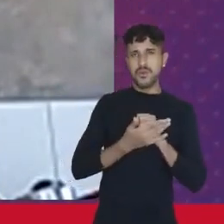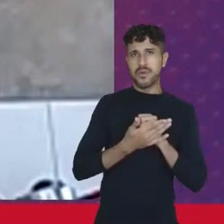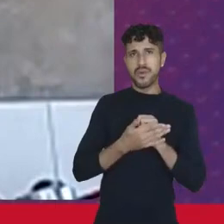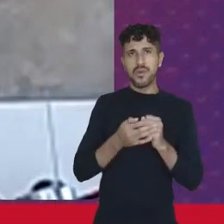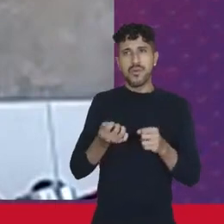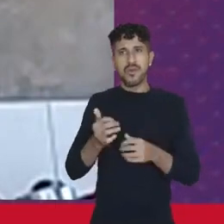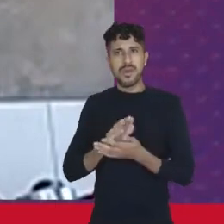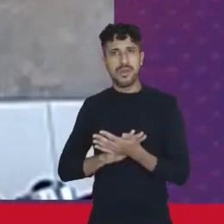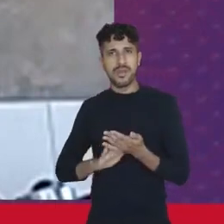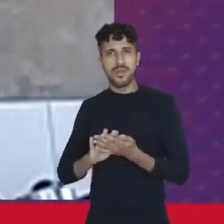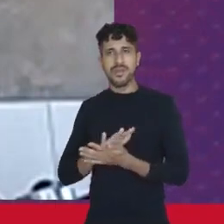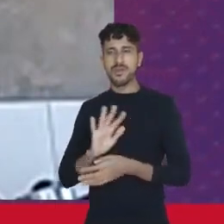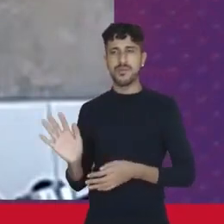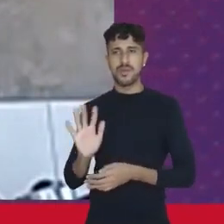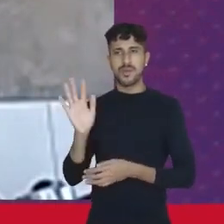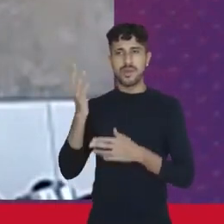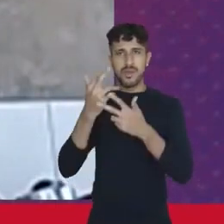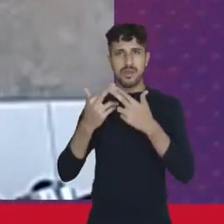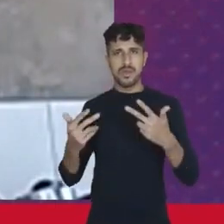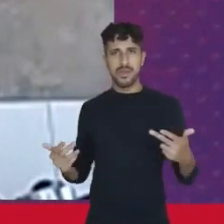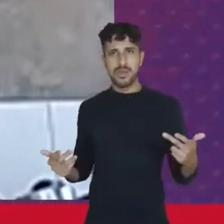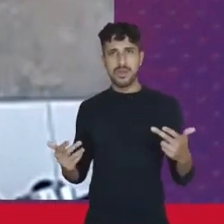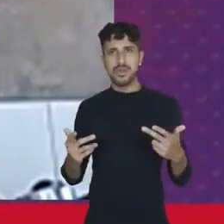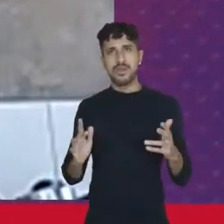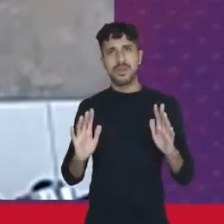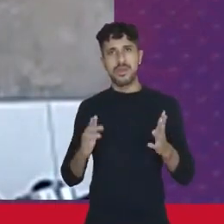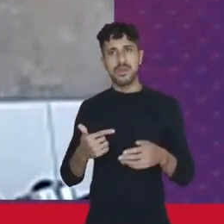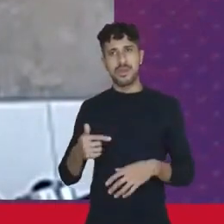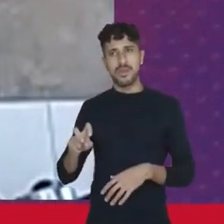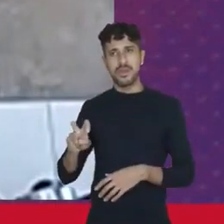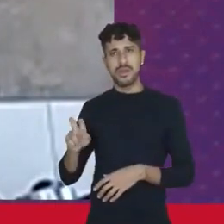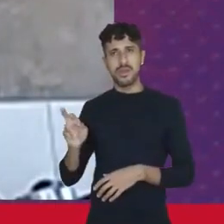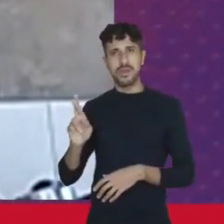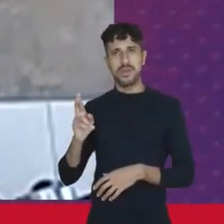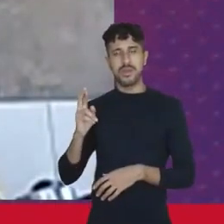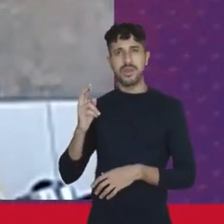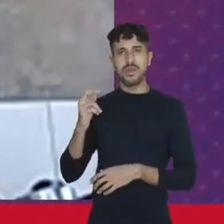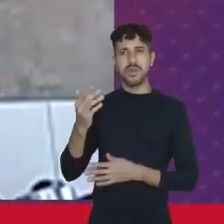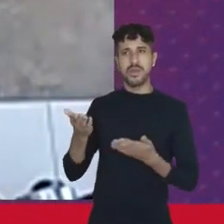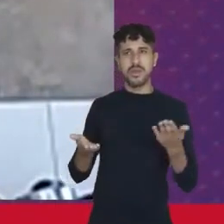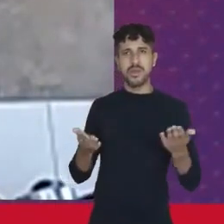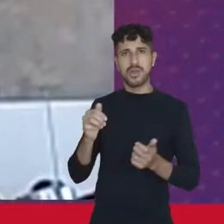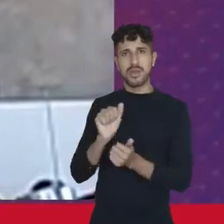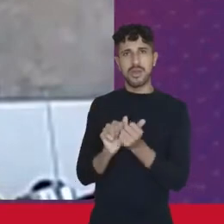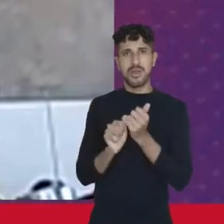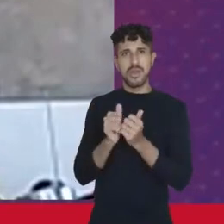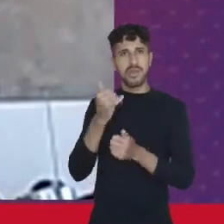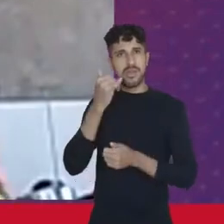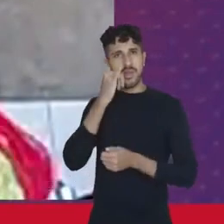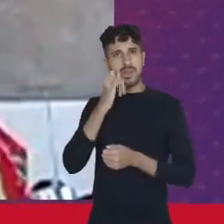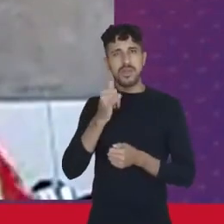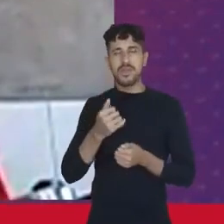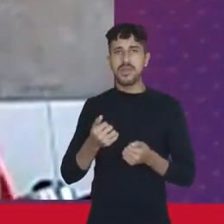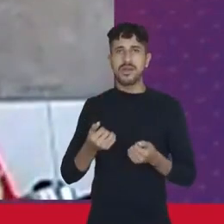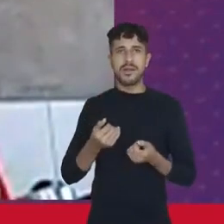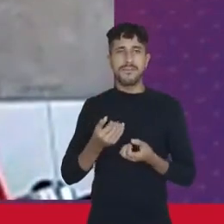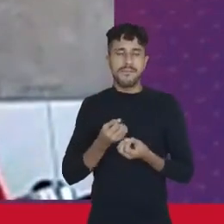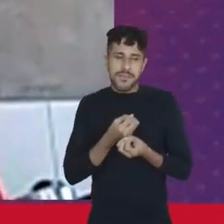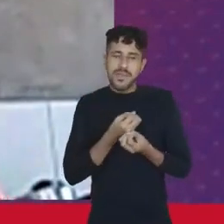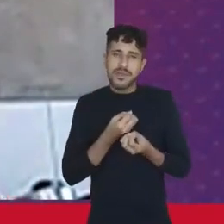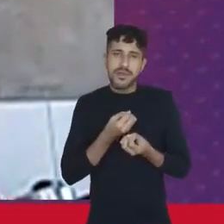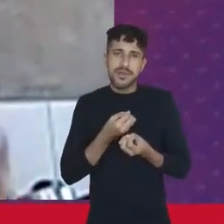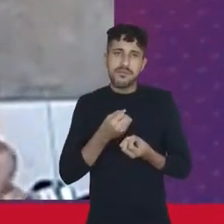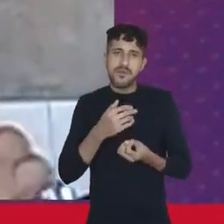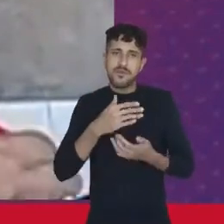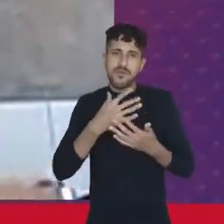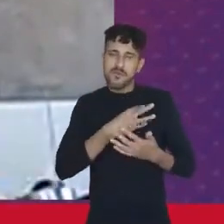nada. Tá muito caro as coisas. Eu já dei o quê? R$25 no quilo de arroz, para não deixar faltar para meus filhos. Eu acho que